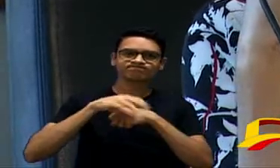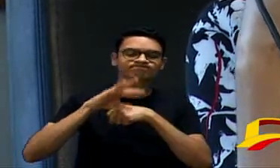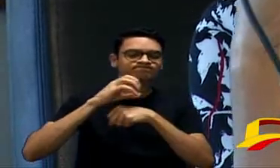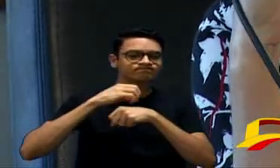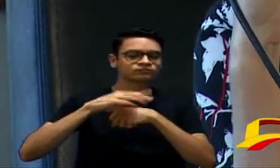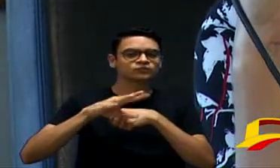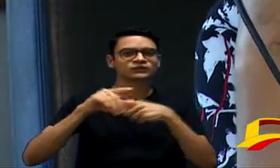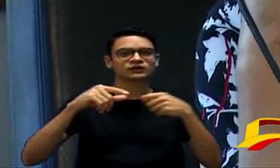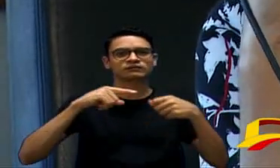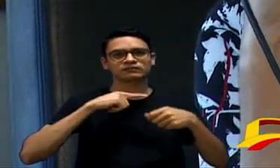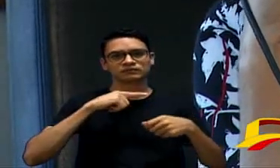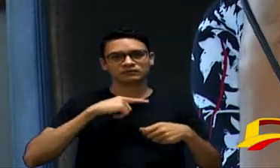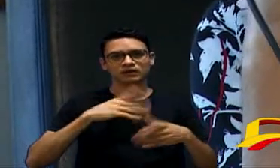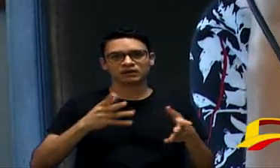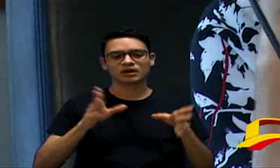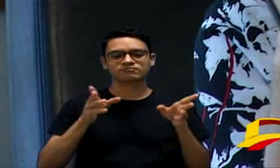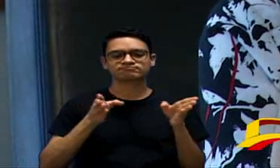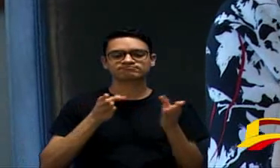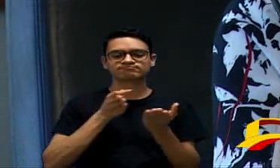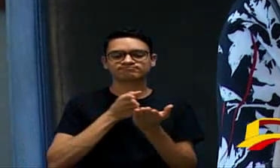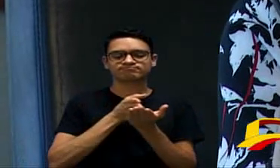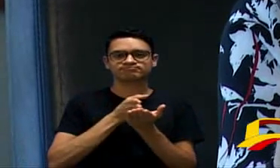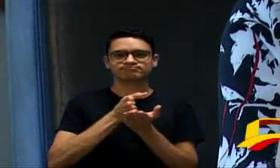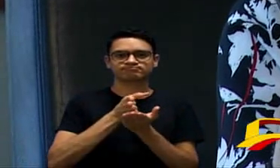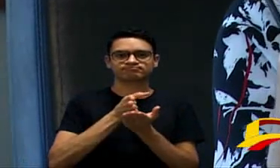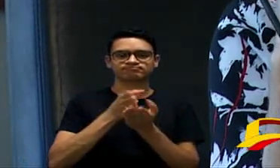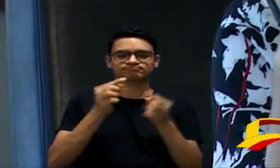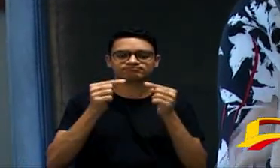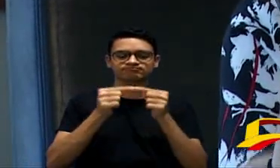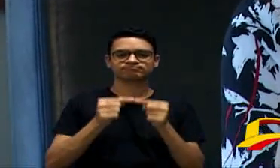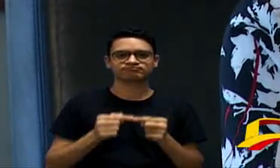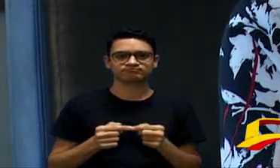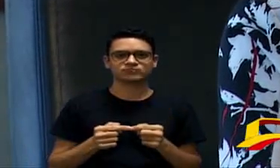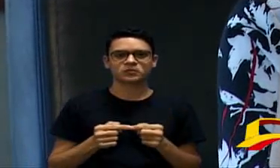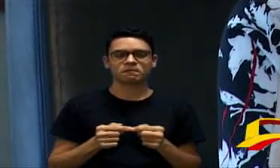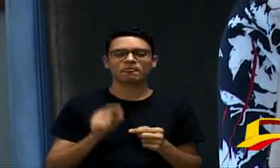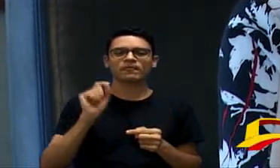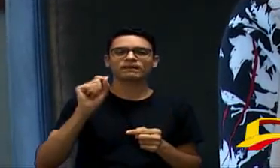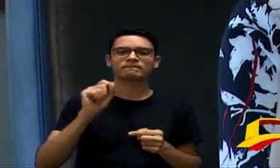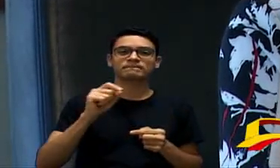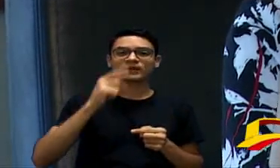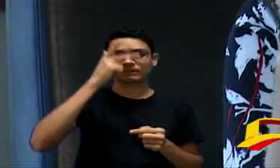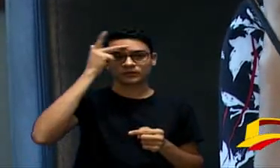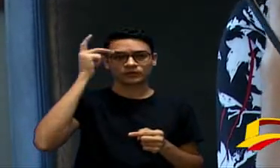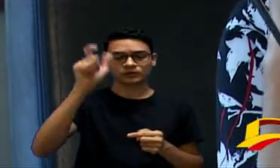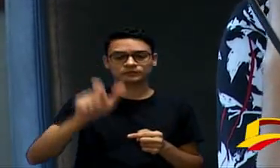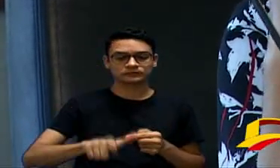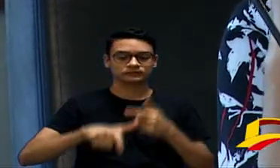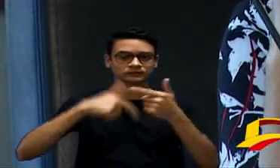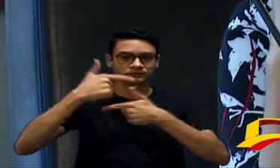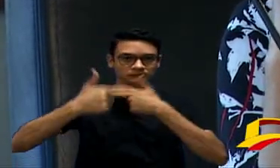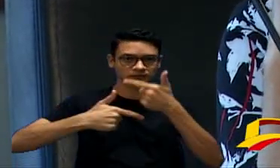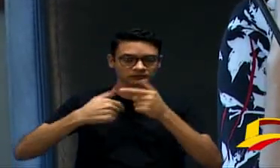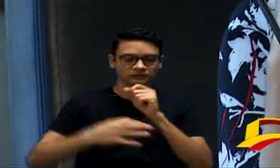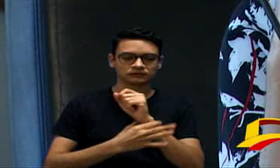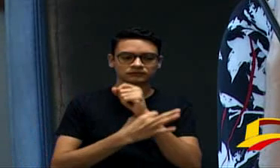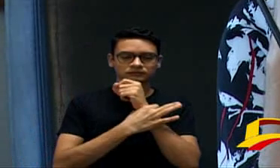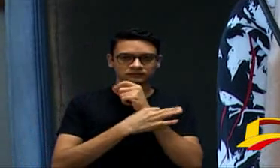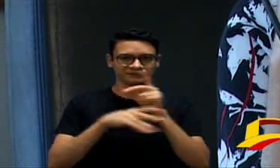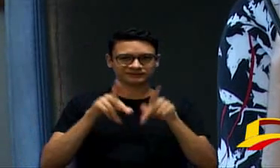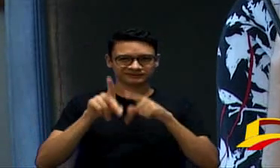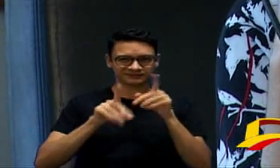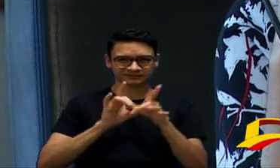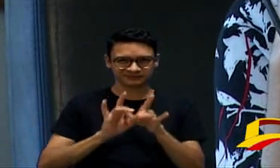observações nesse mesmo sentido. Que o trabalhador, ele, que é o trabalhador da segurança